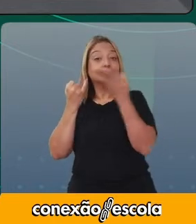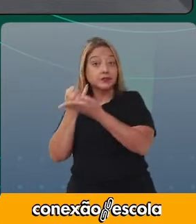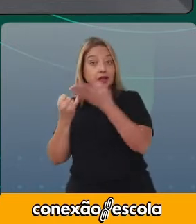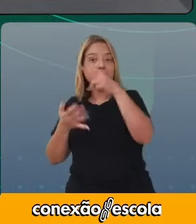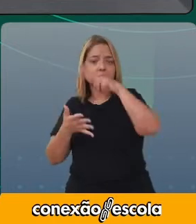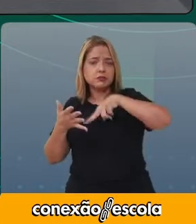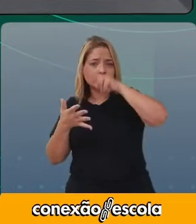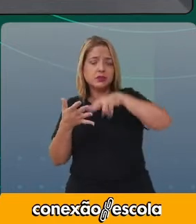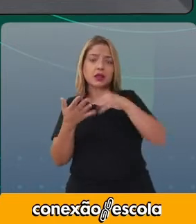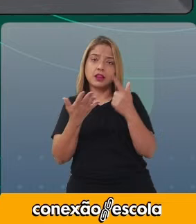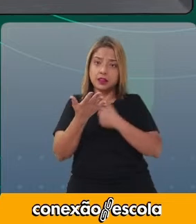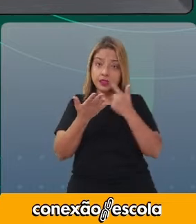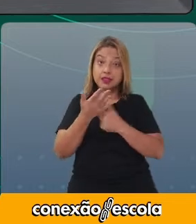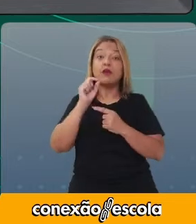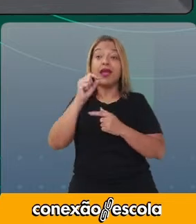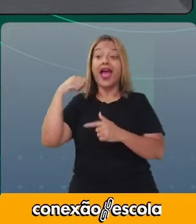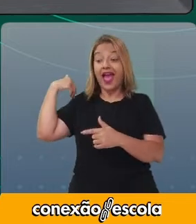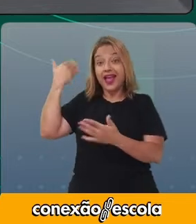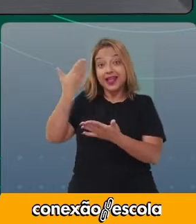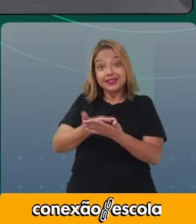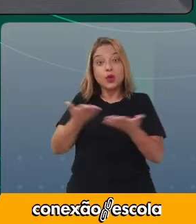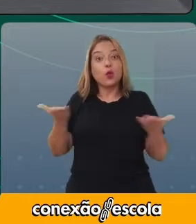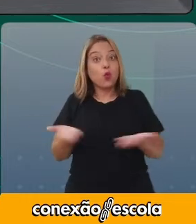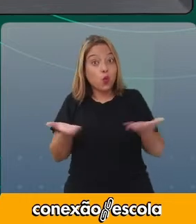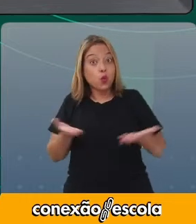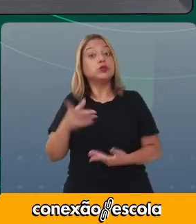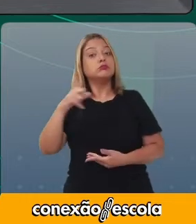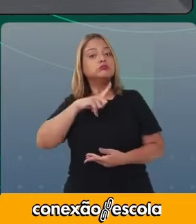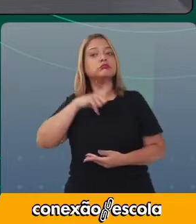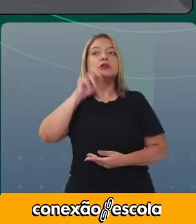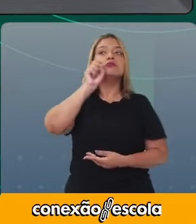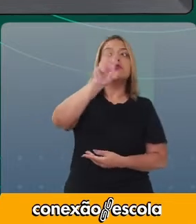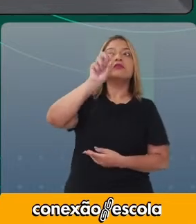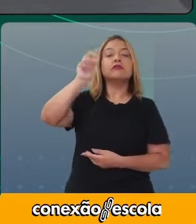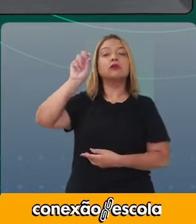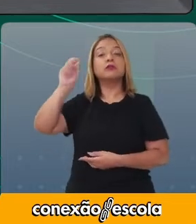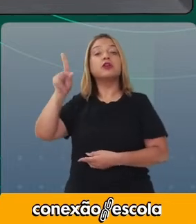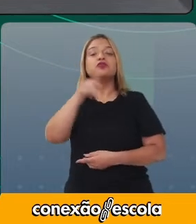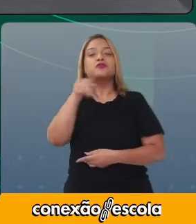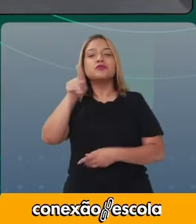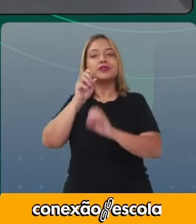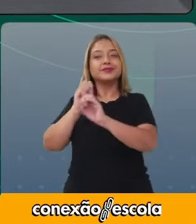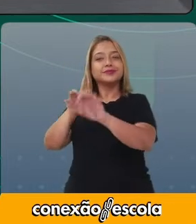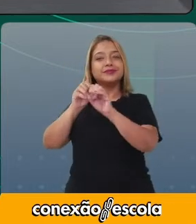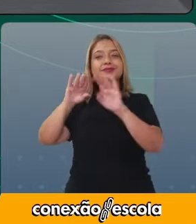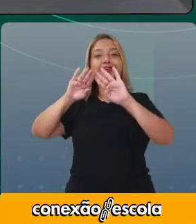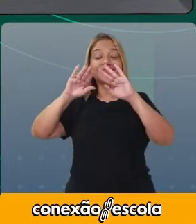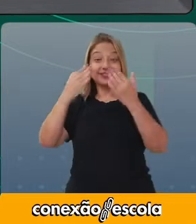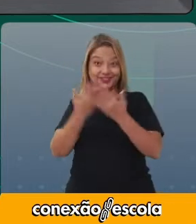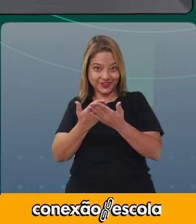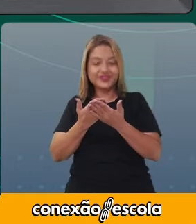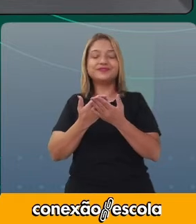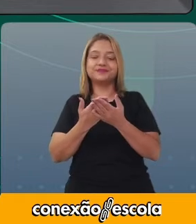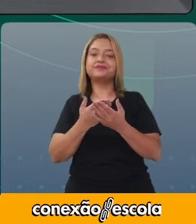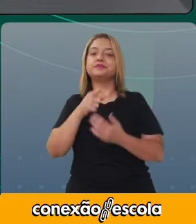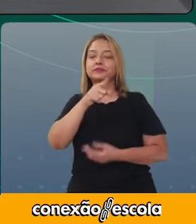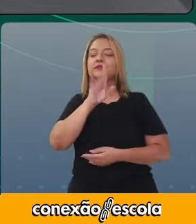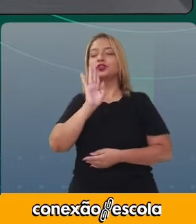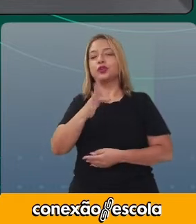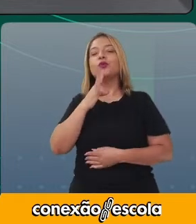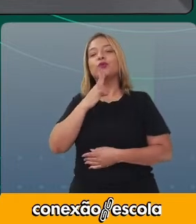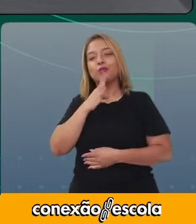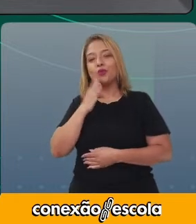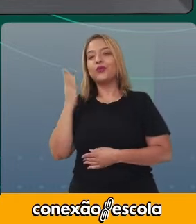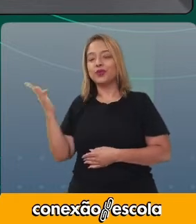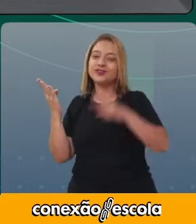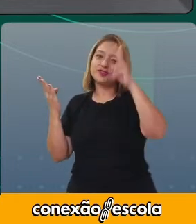clássicos até hoje dentro da sala de aula. Então, Irmãos Green, eu tenho certeza que vocês já ouviram várias histórias